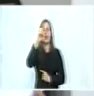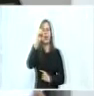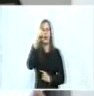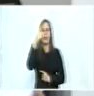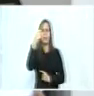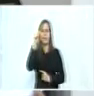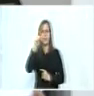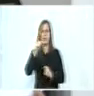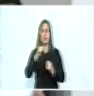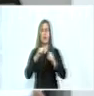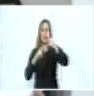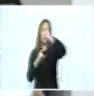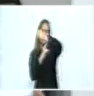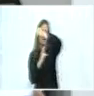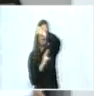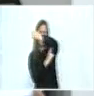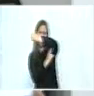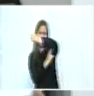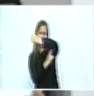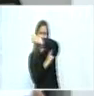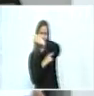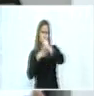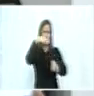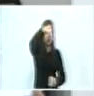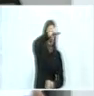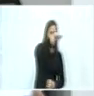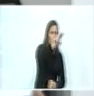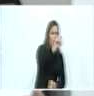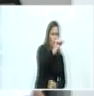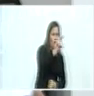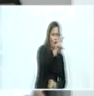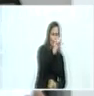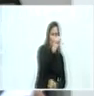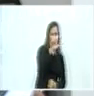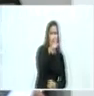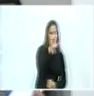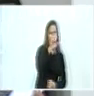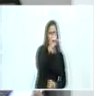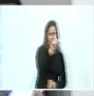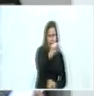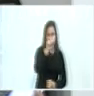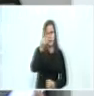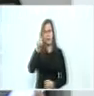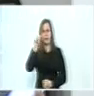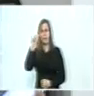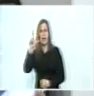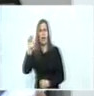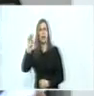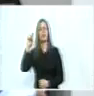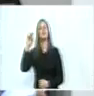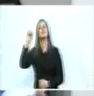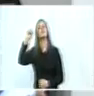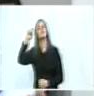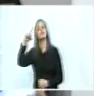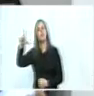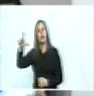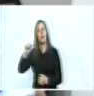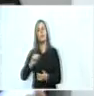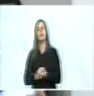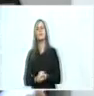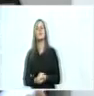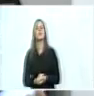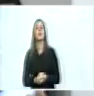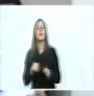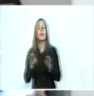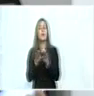construção da ponte de ligação entre os bairros Nova Era e Vale do Sol, sendo que estes tubos foram cedidos